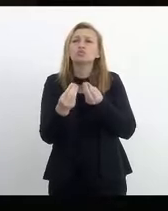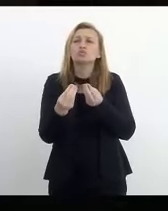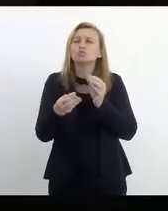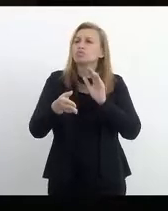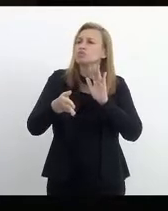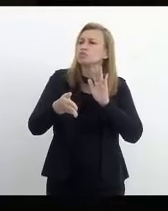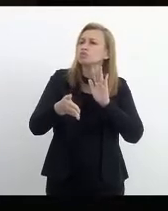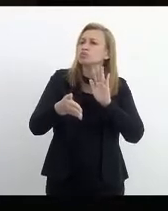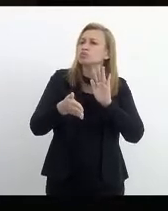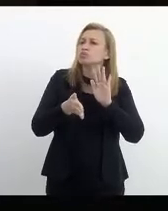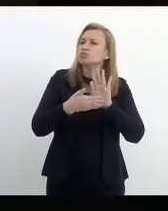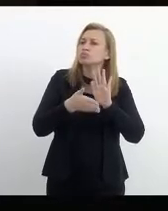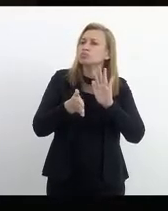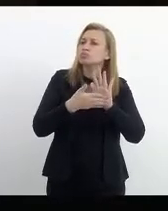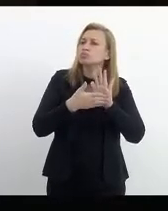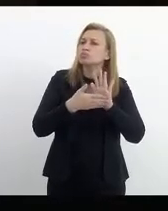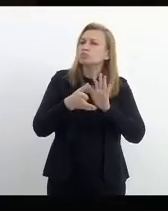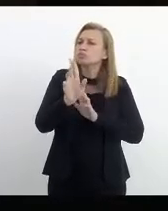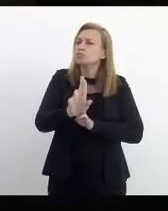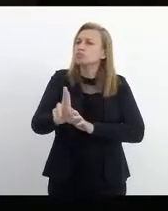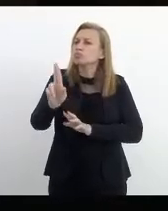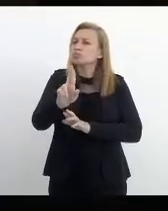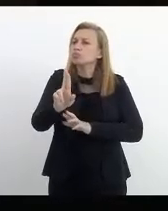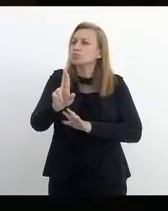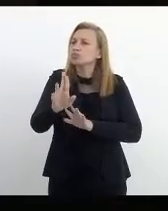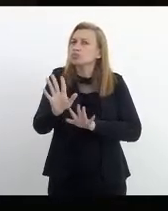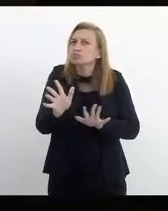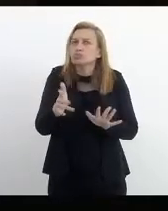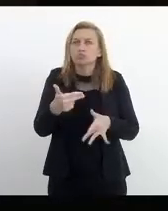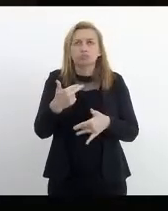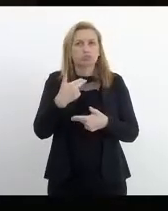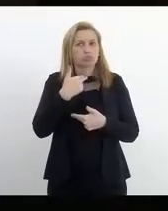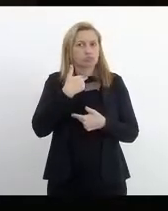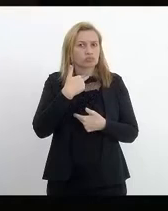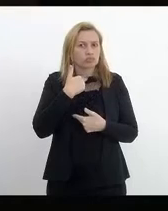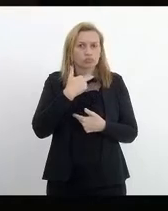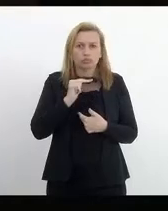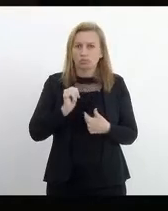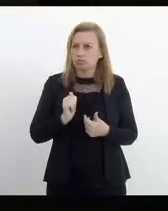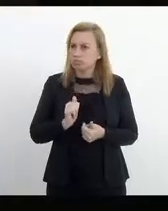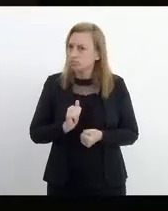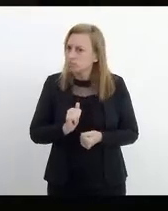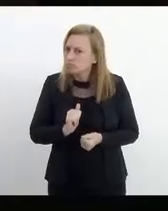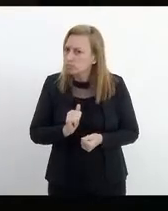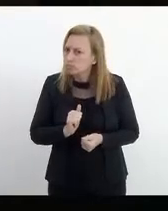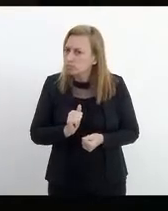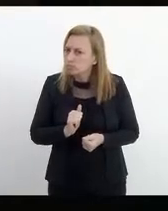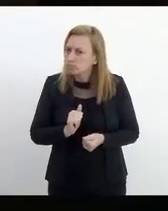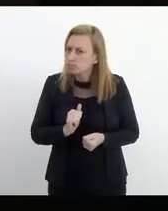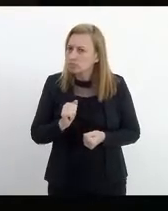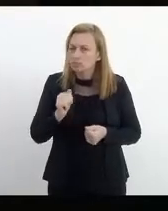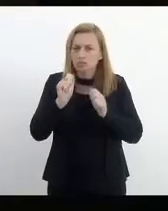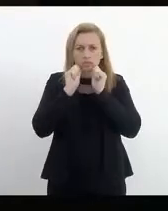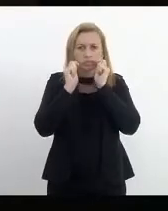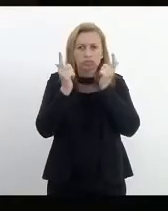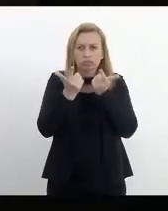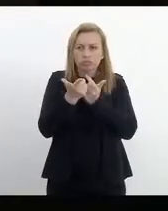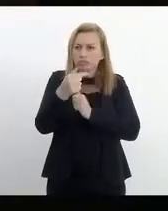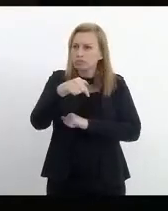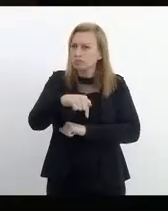proposto ou utilização nós não podemos de forma alguma aqui na Assembleia